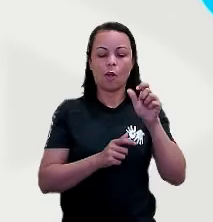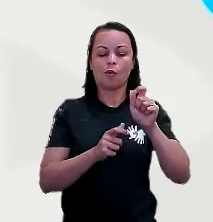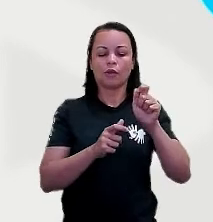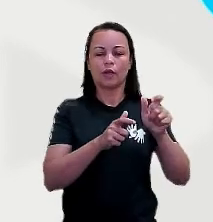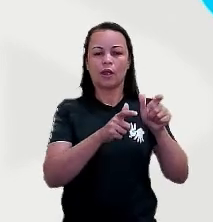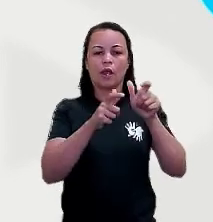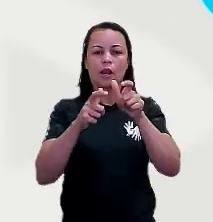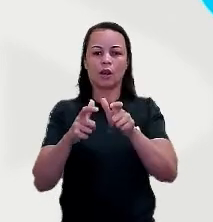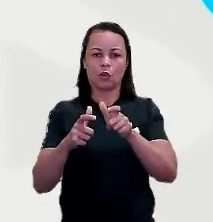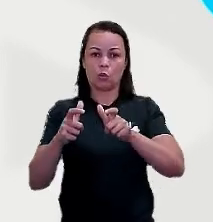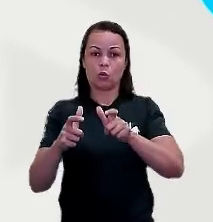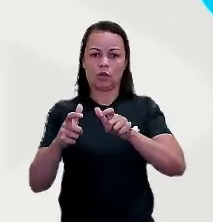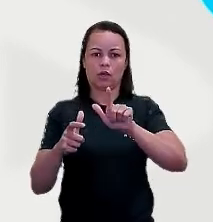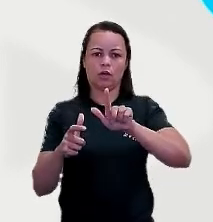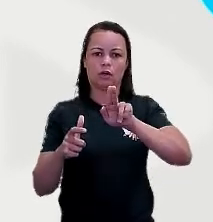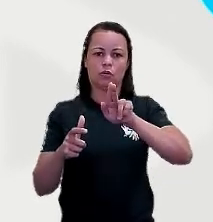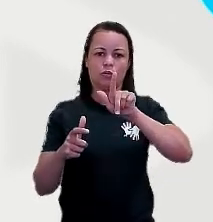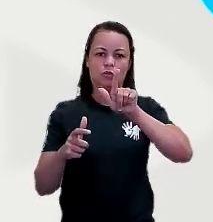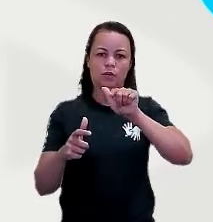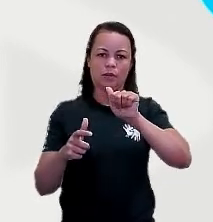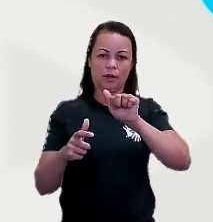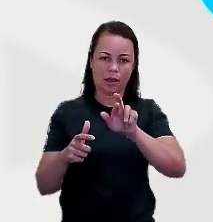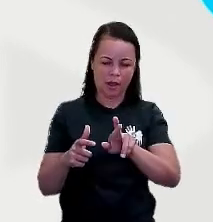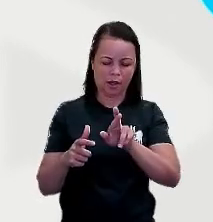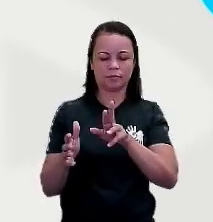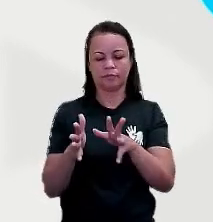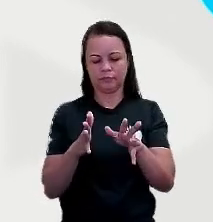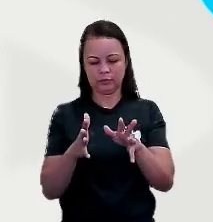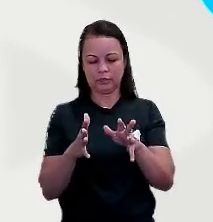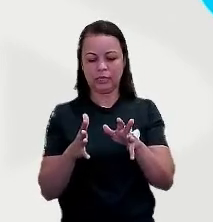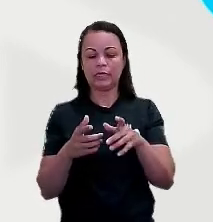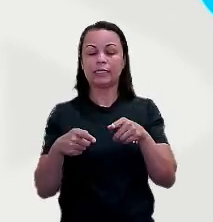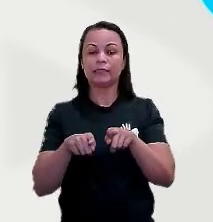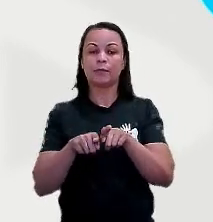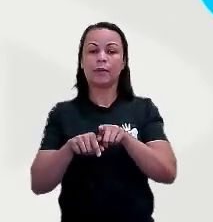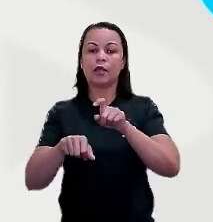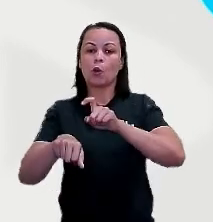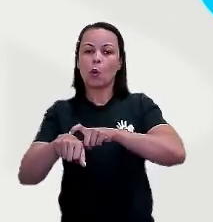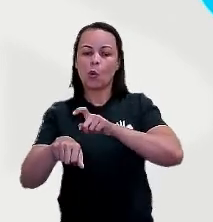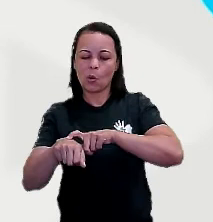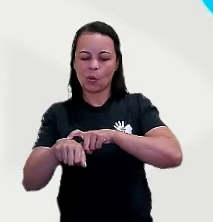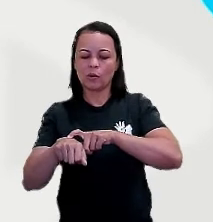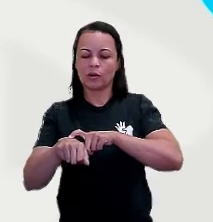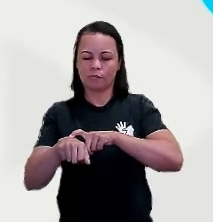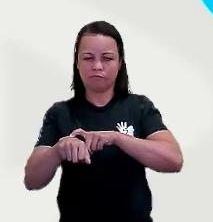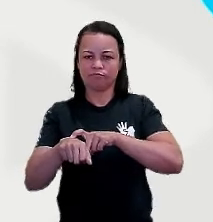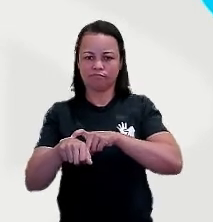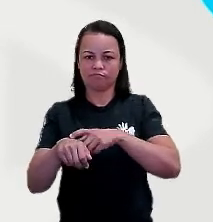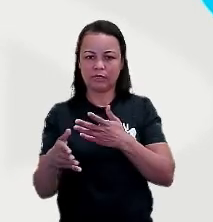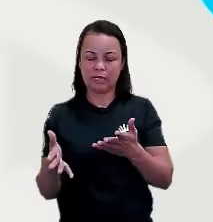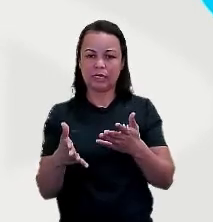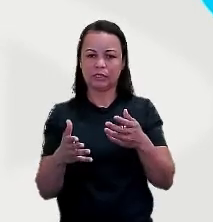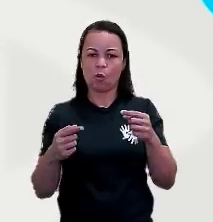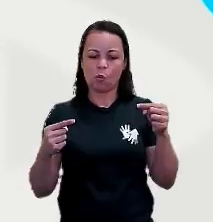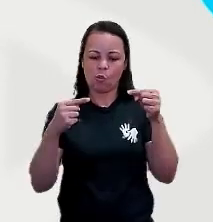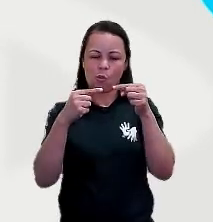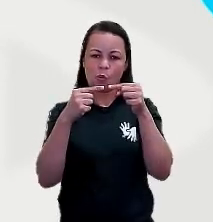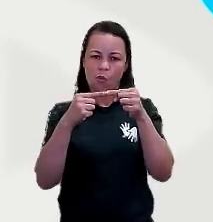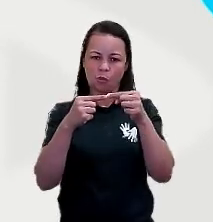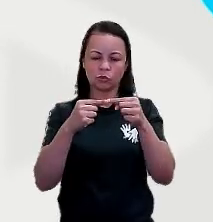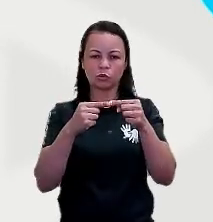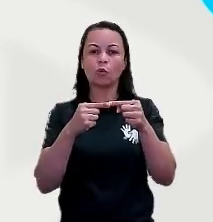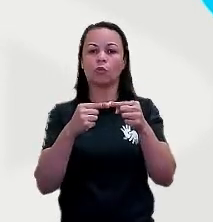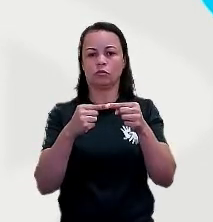você escolheu bom lugar e hora para o espetáculo. Ele concordou com o substantivo mais